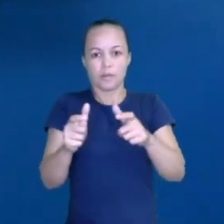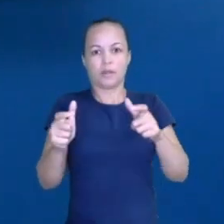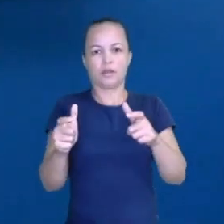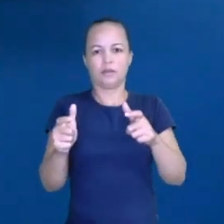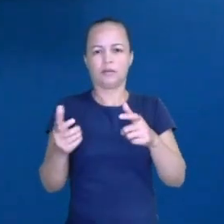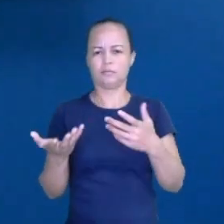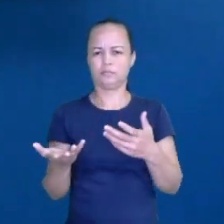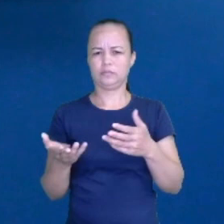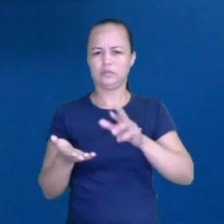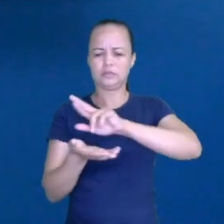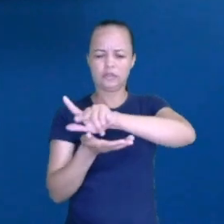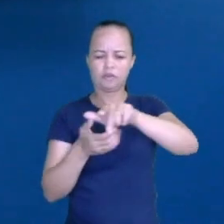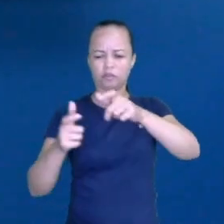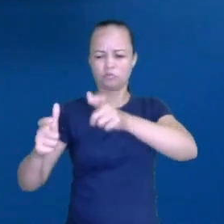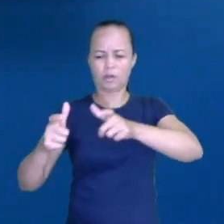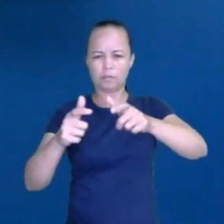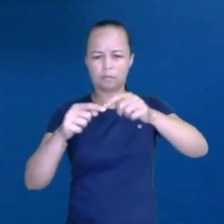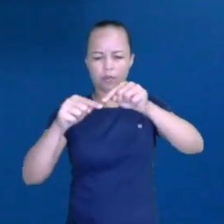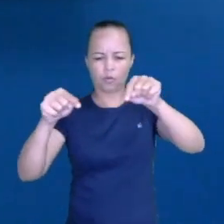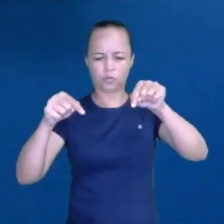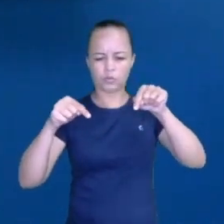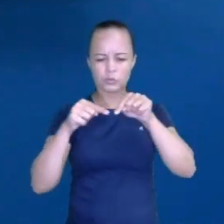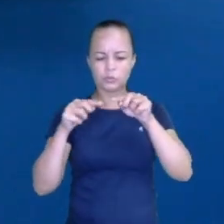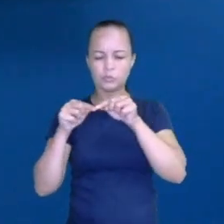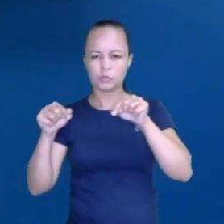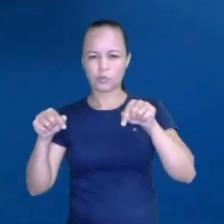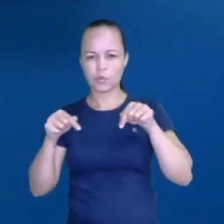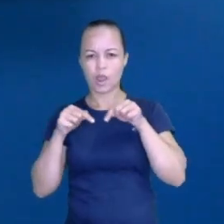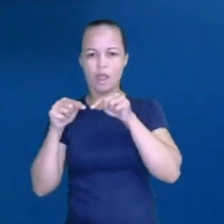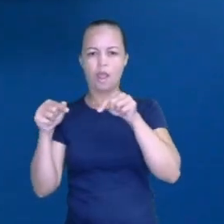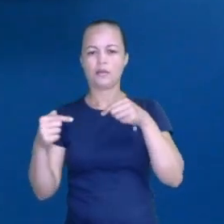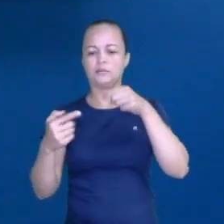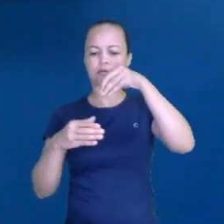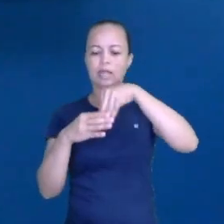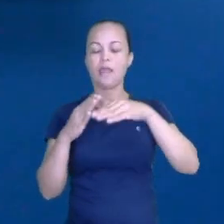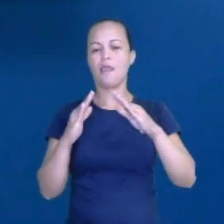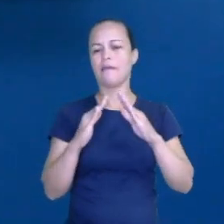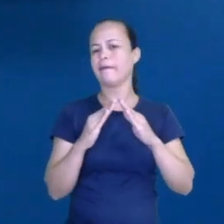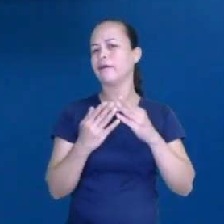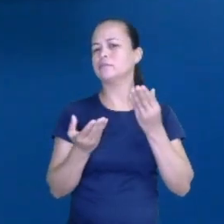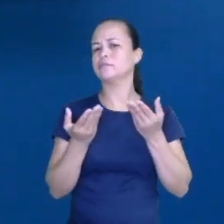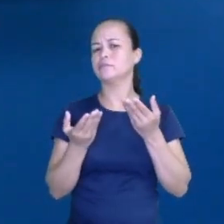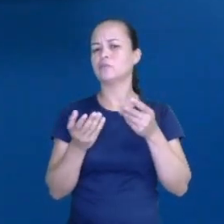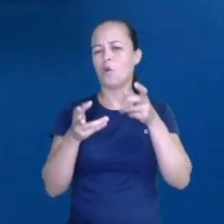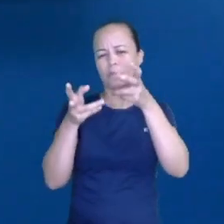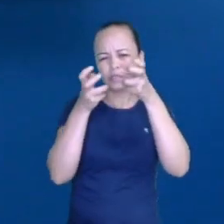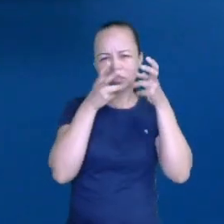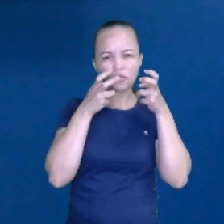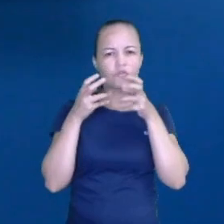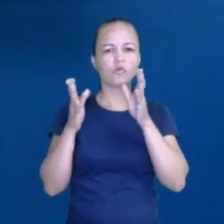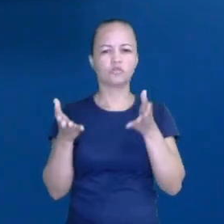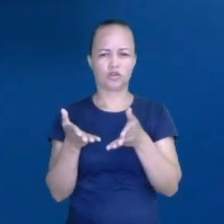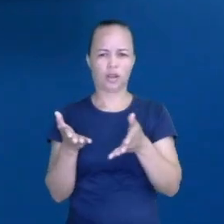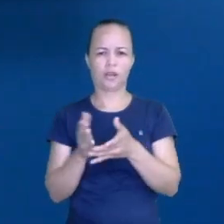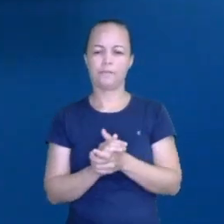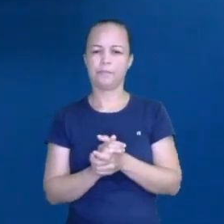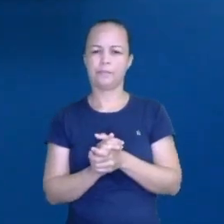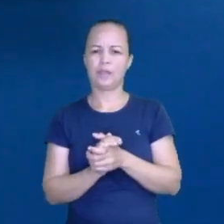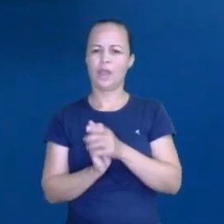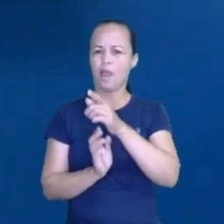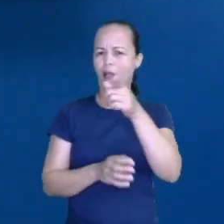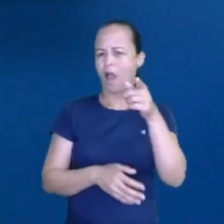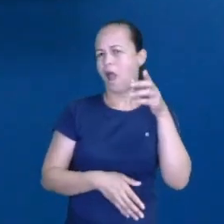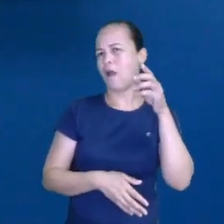Você já parou para observar a sua casa? A gente fala tanto, né? Português, matemática, geografia, mas a